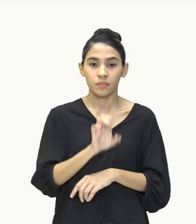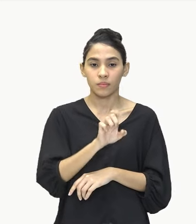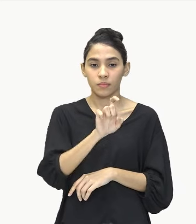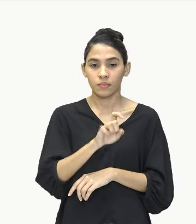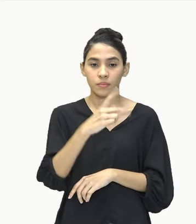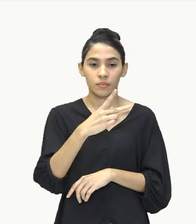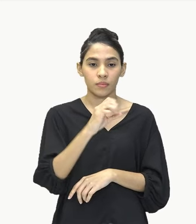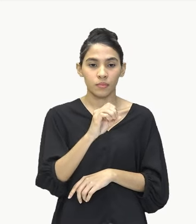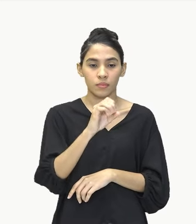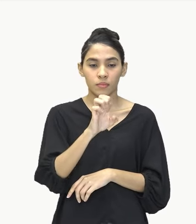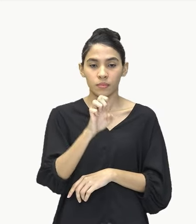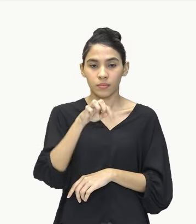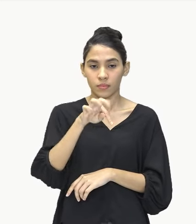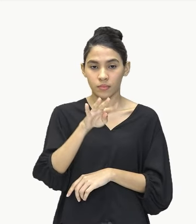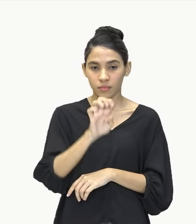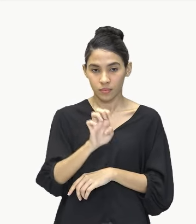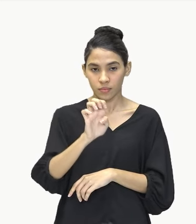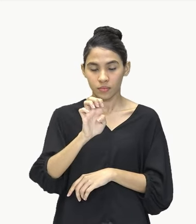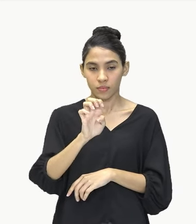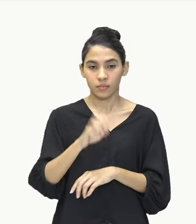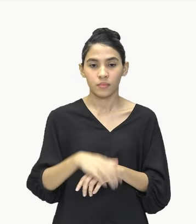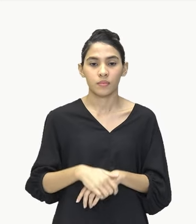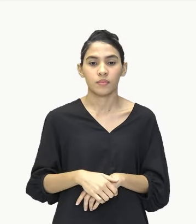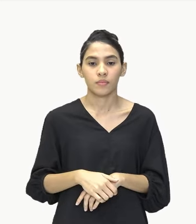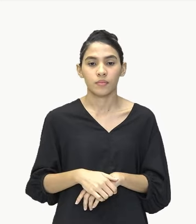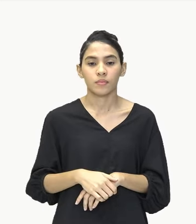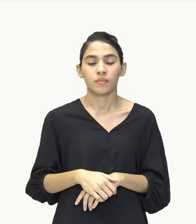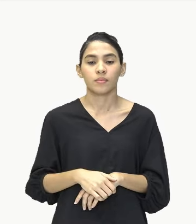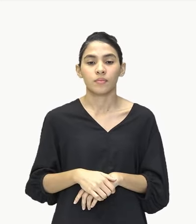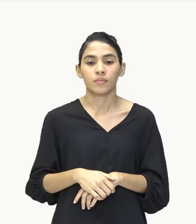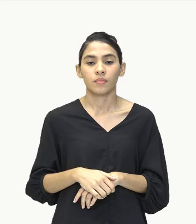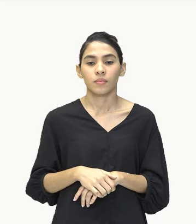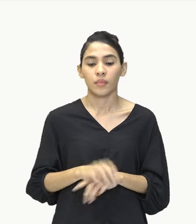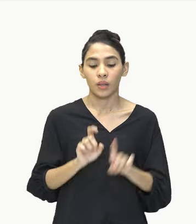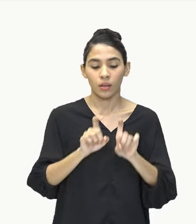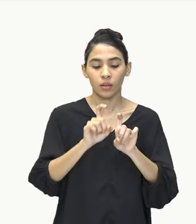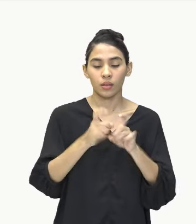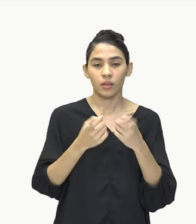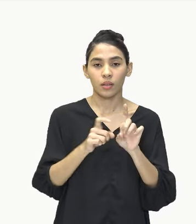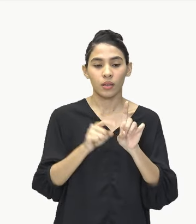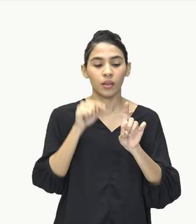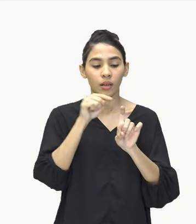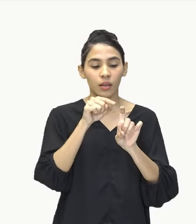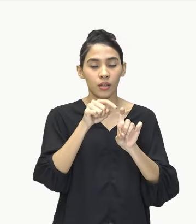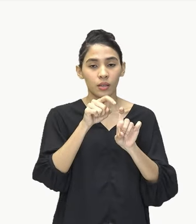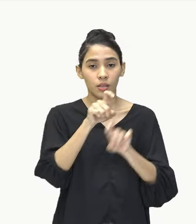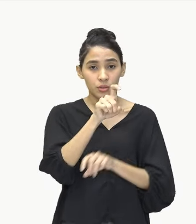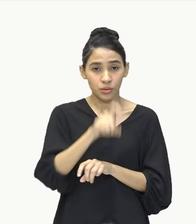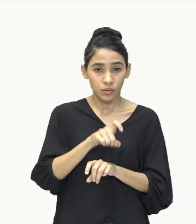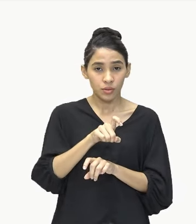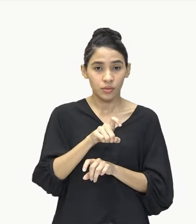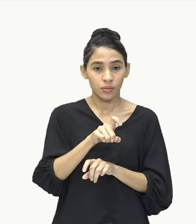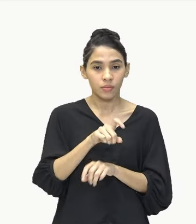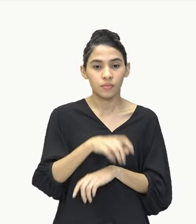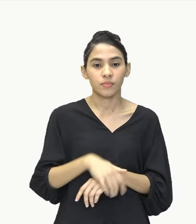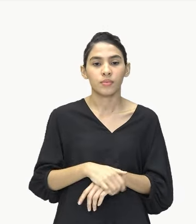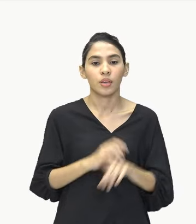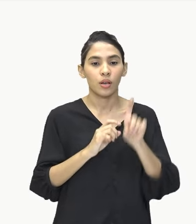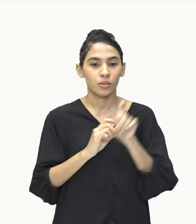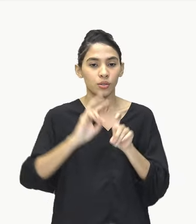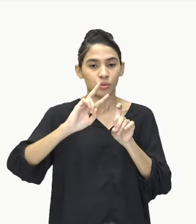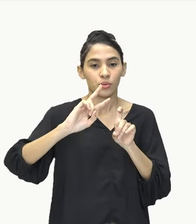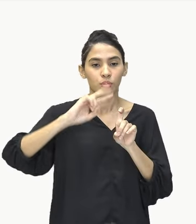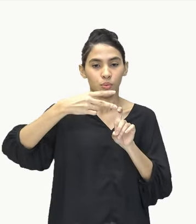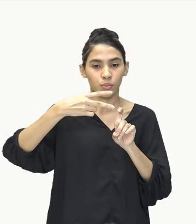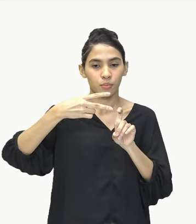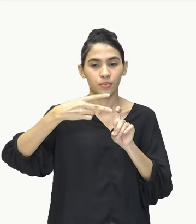expoente. O expoente em relação ao x está super fácil. Em relação ao x,